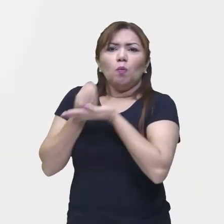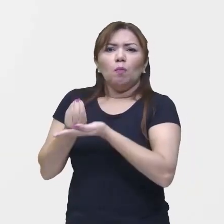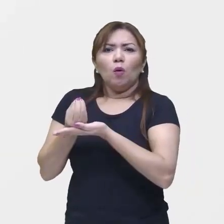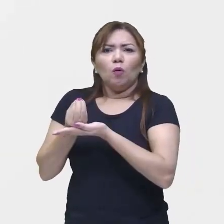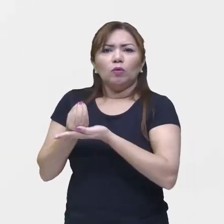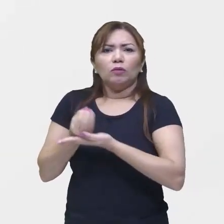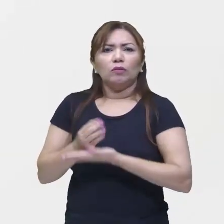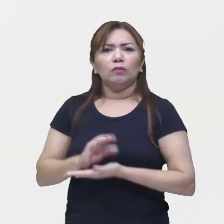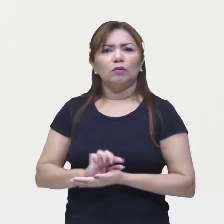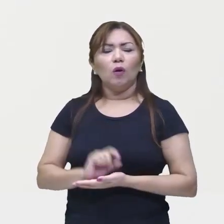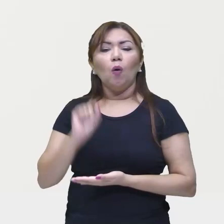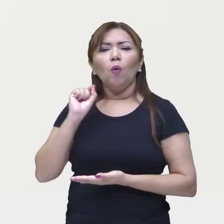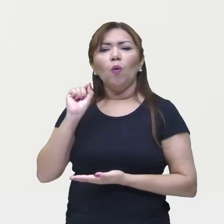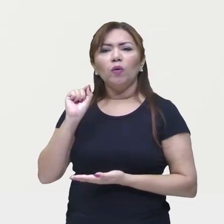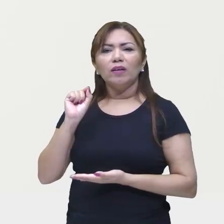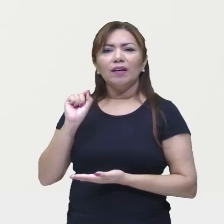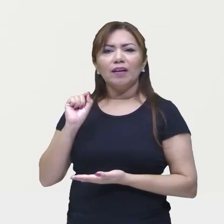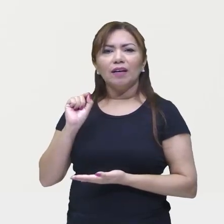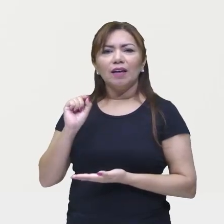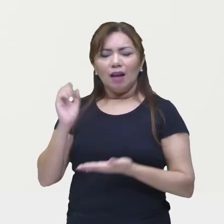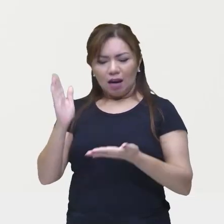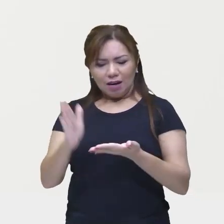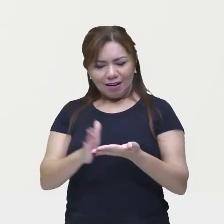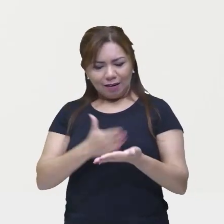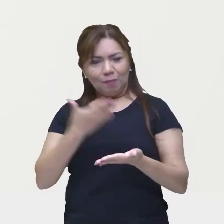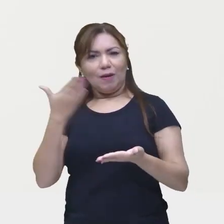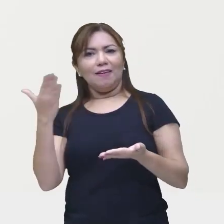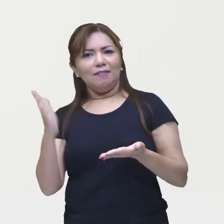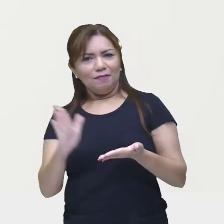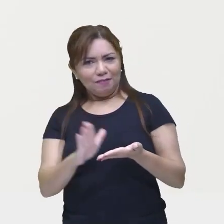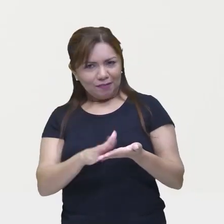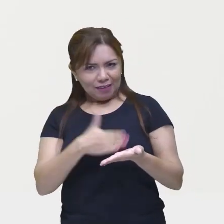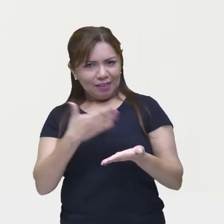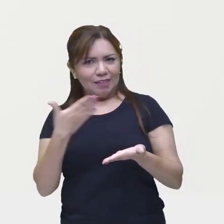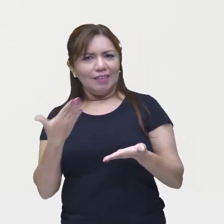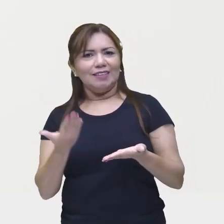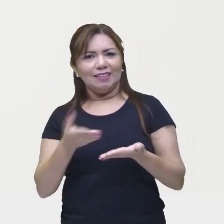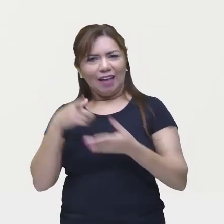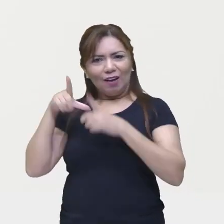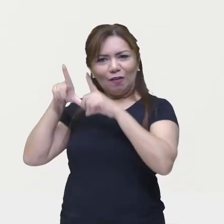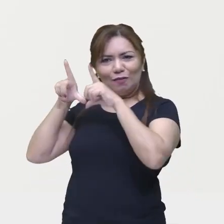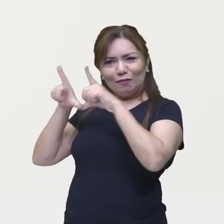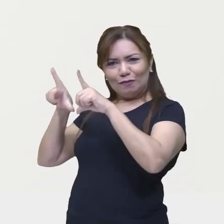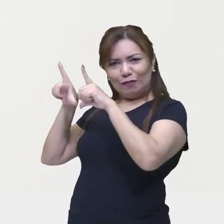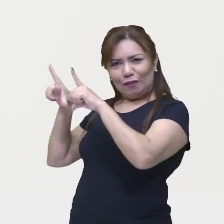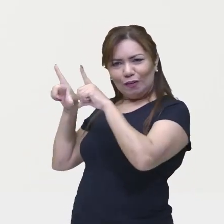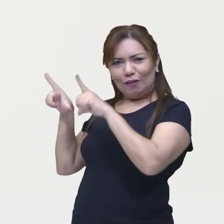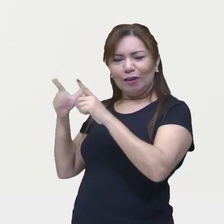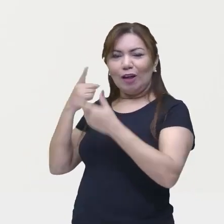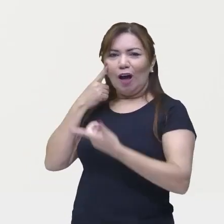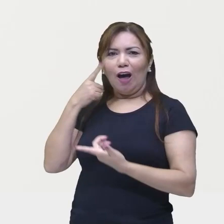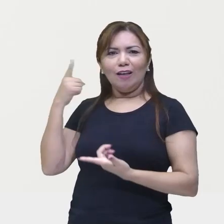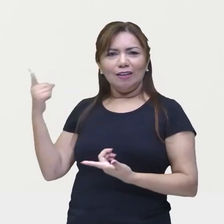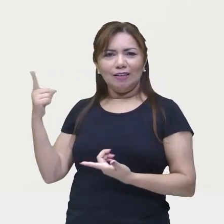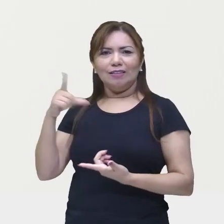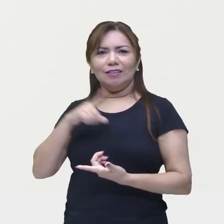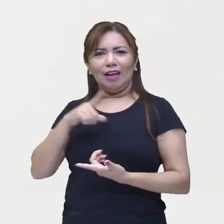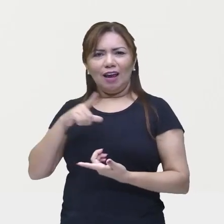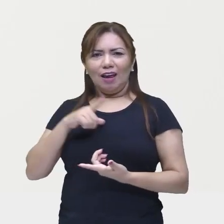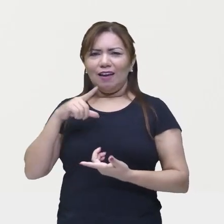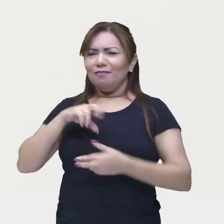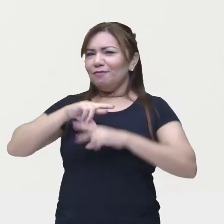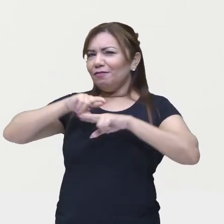quadro. O nosso primeiro suporte é uma revista. Dentro da revista, nós temos